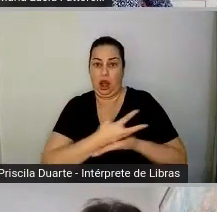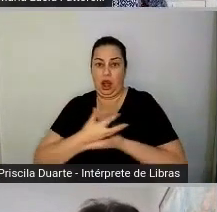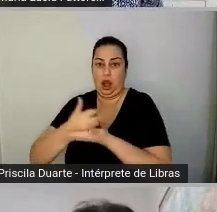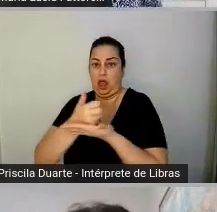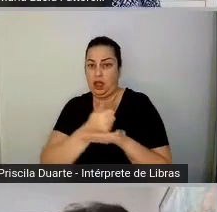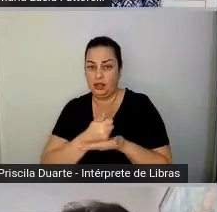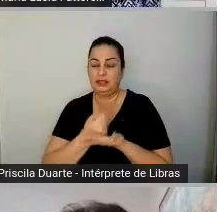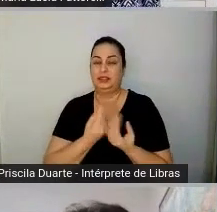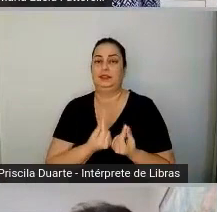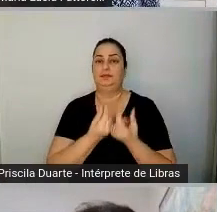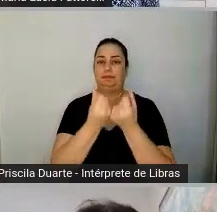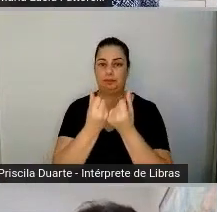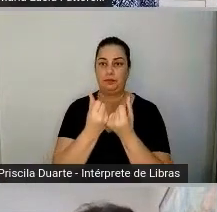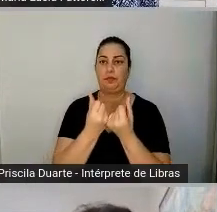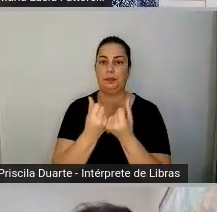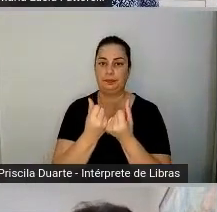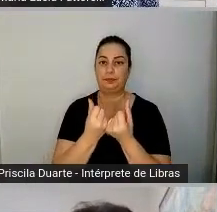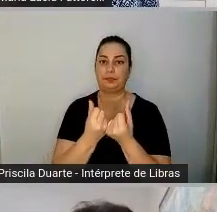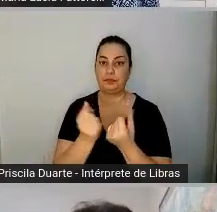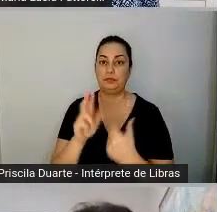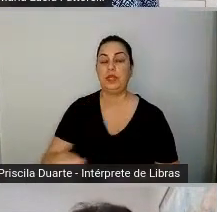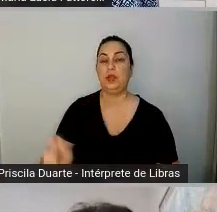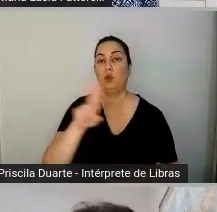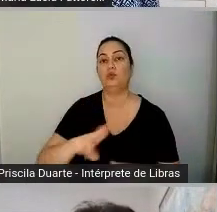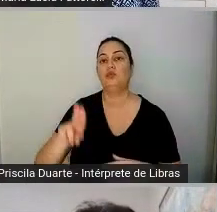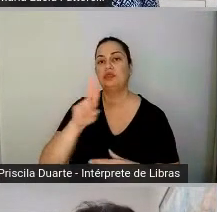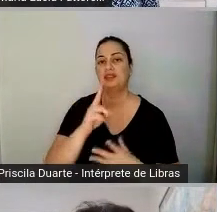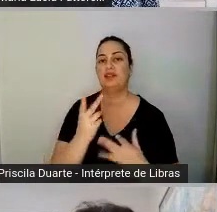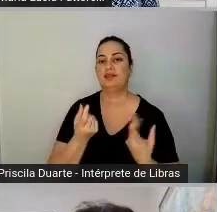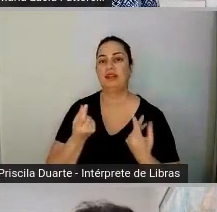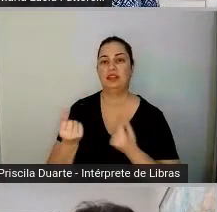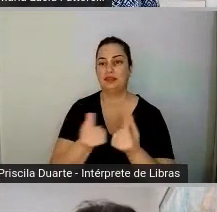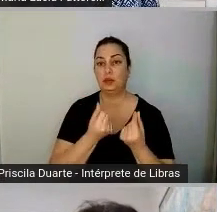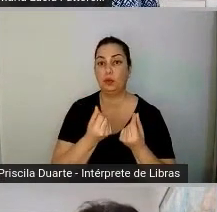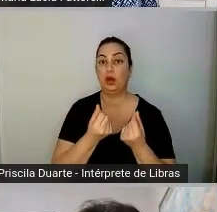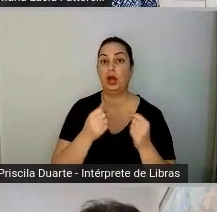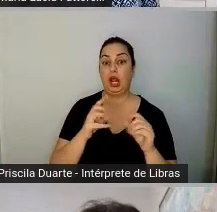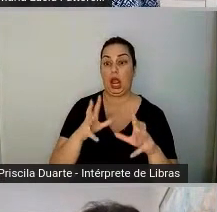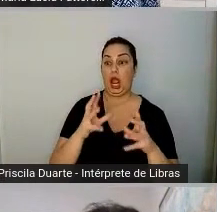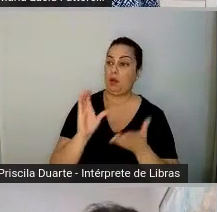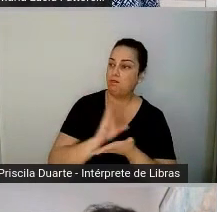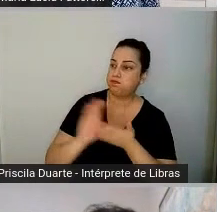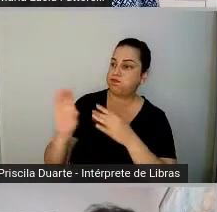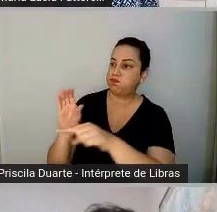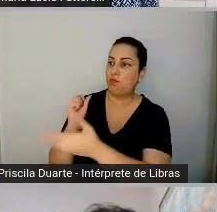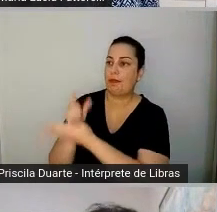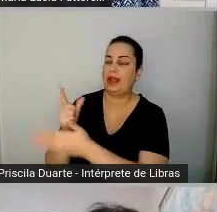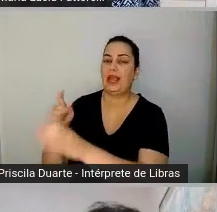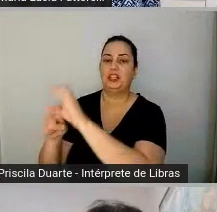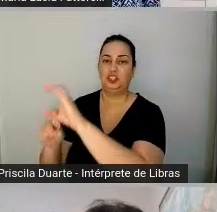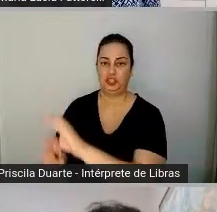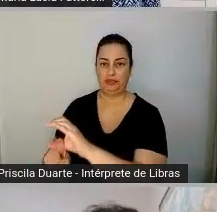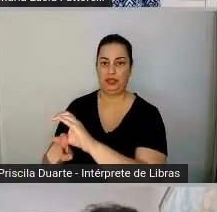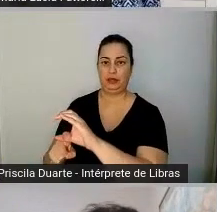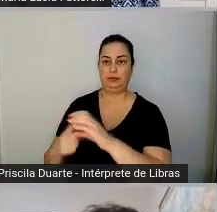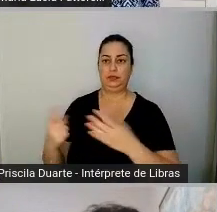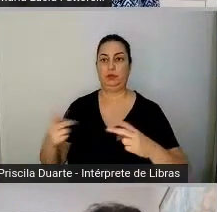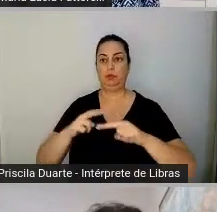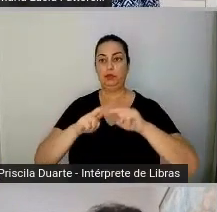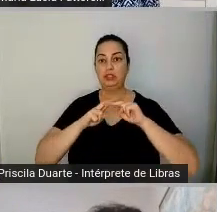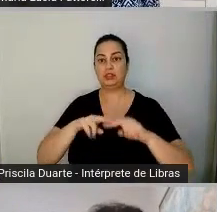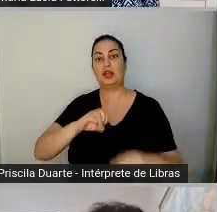né, que o governo usa essas receitas para pagar a dívida pública. Então é importante a gente verificar que não